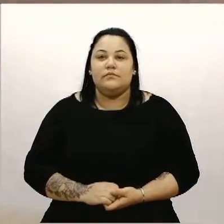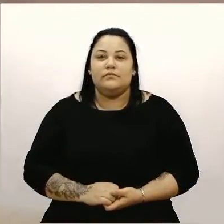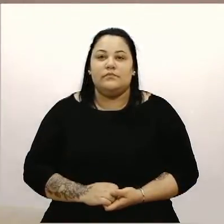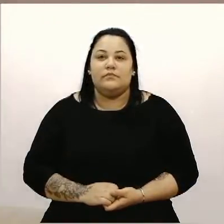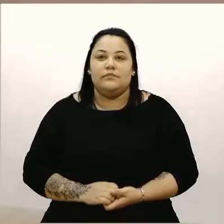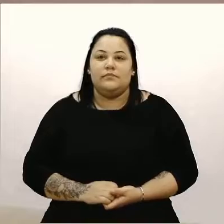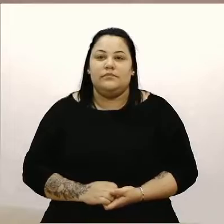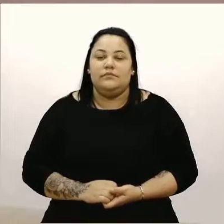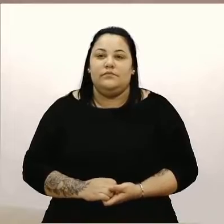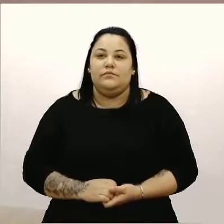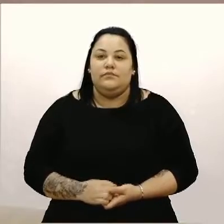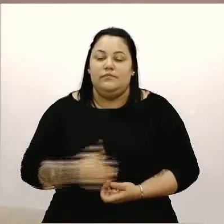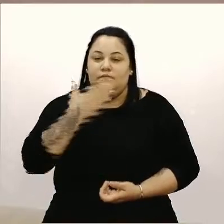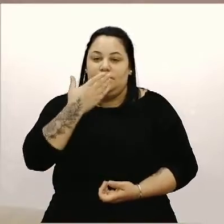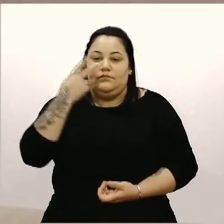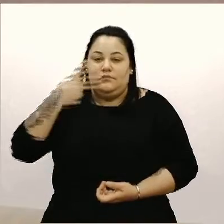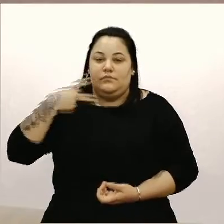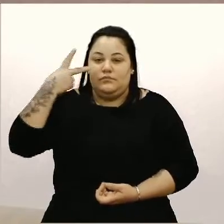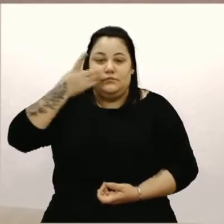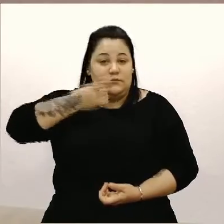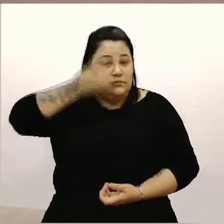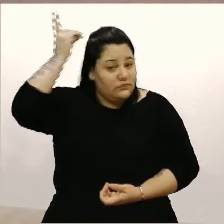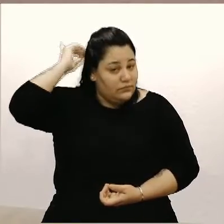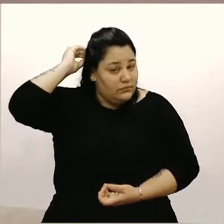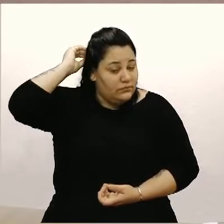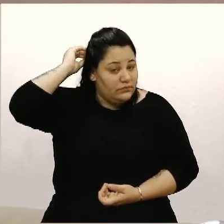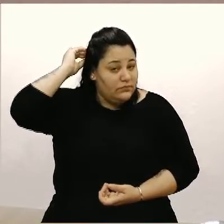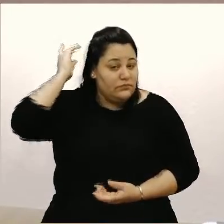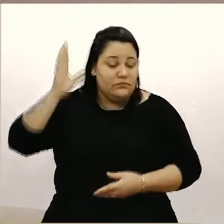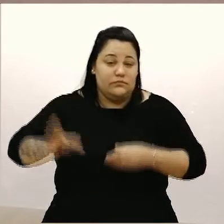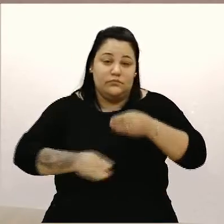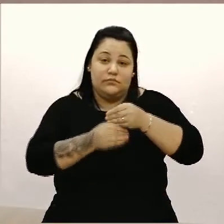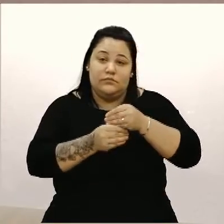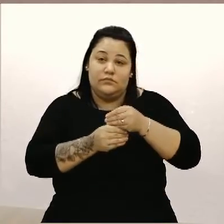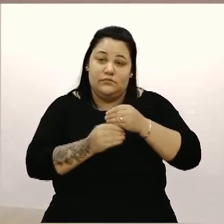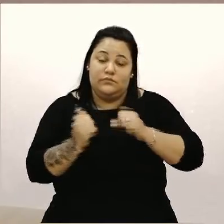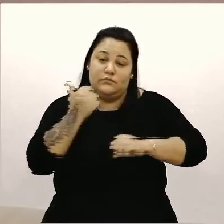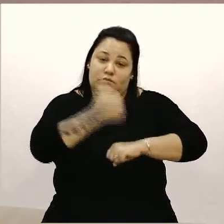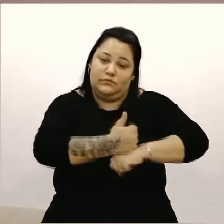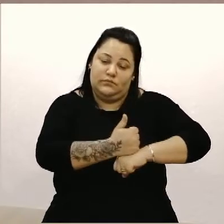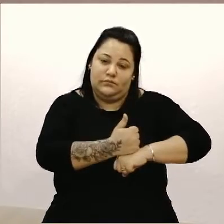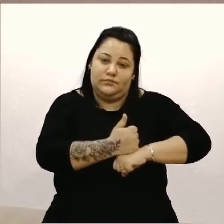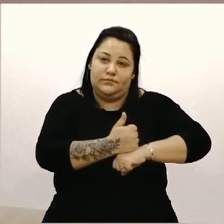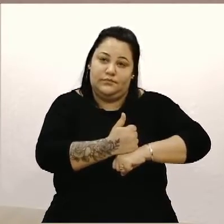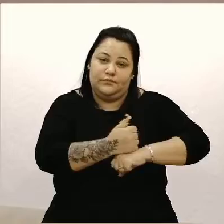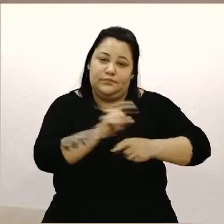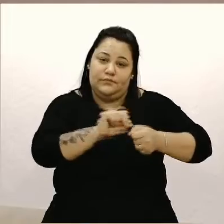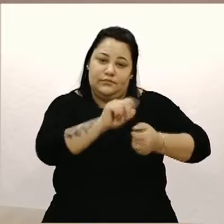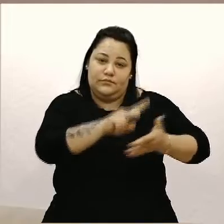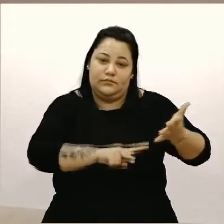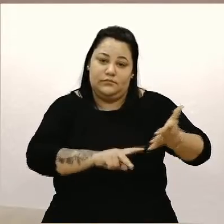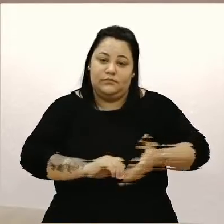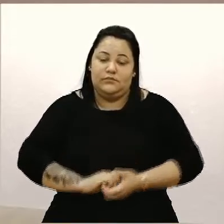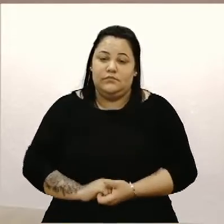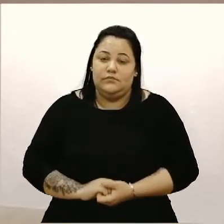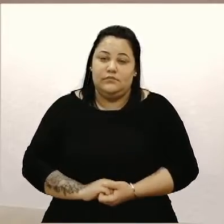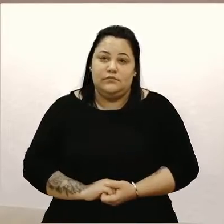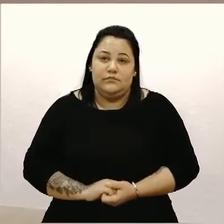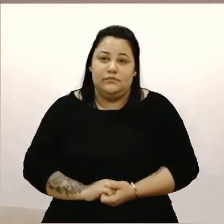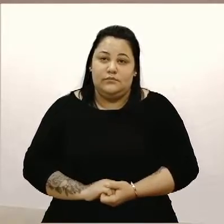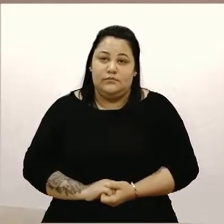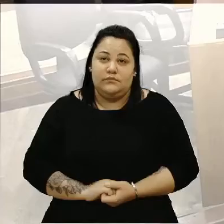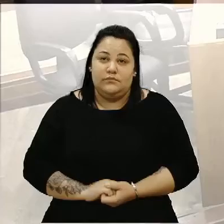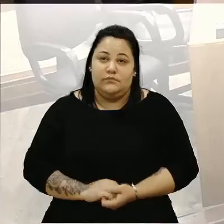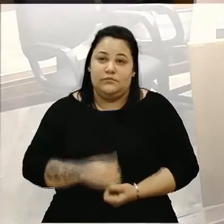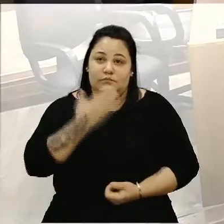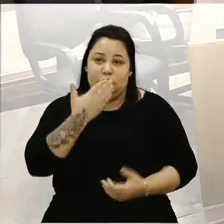Peço ao vereador Lucas Dil a DOC para que faça a relatoria. Peço